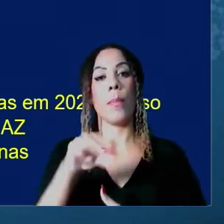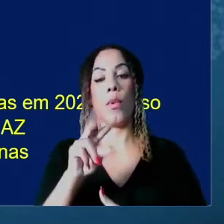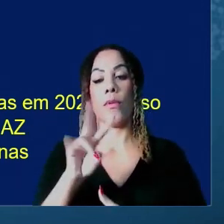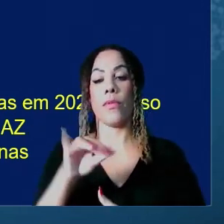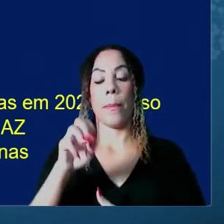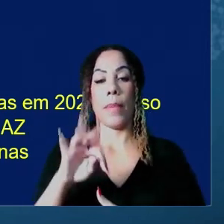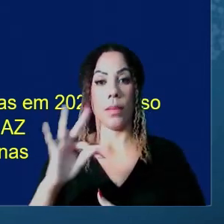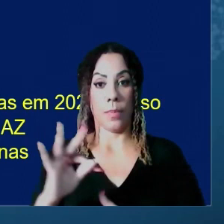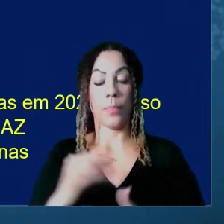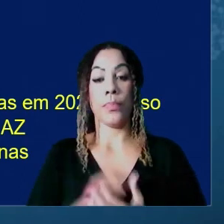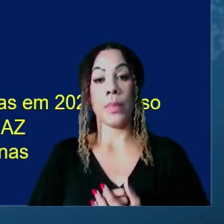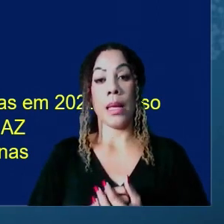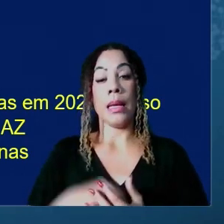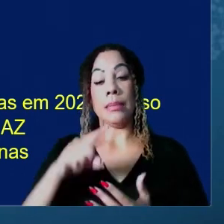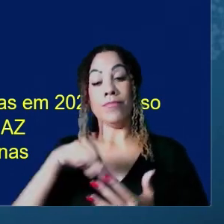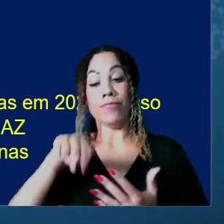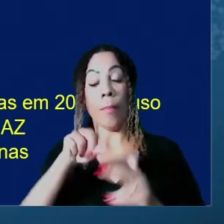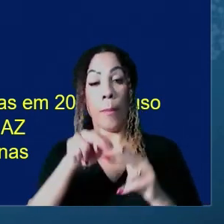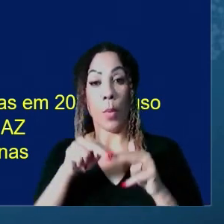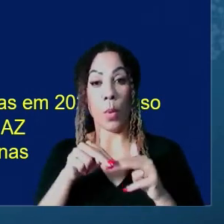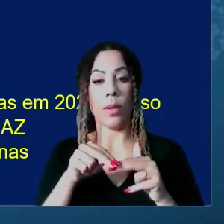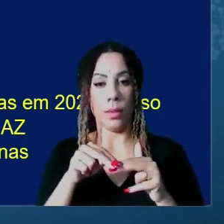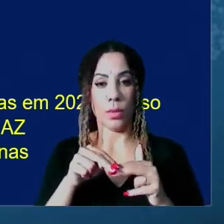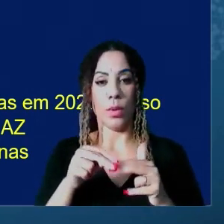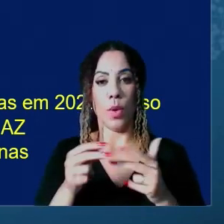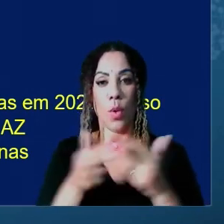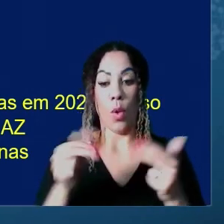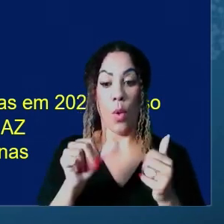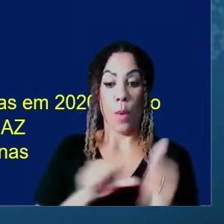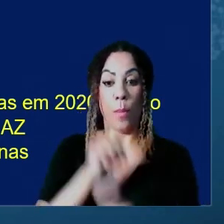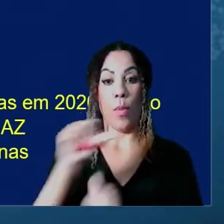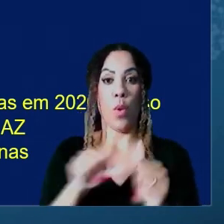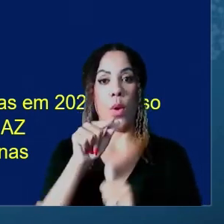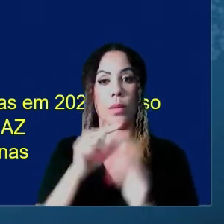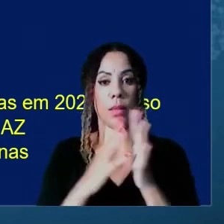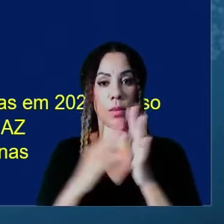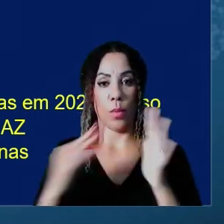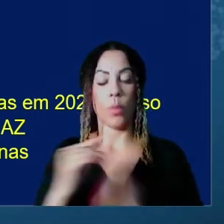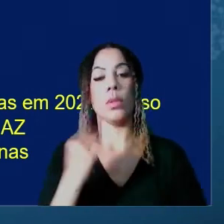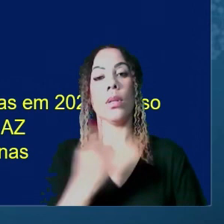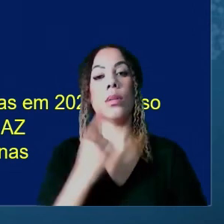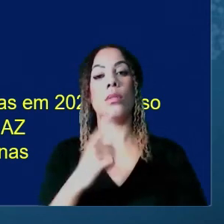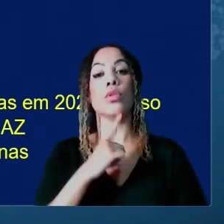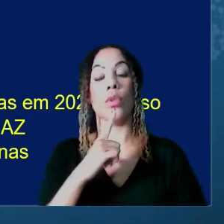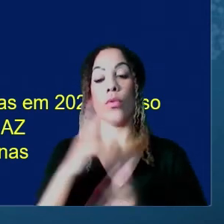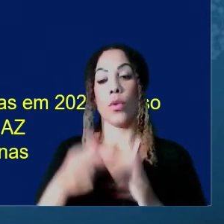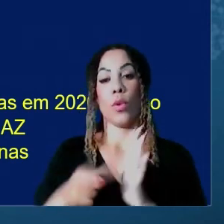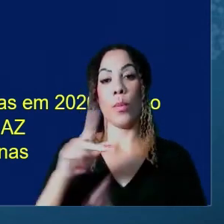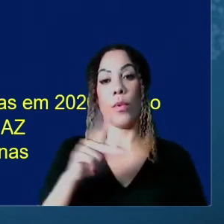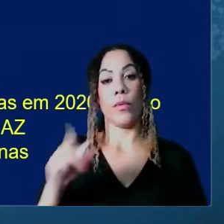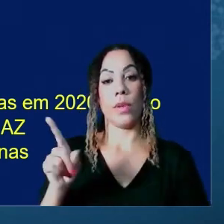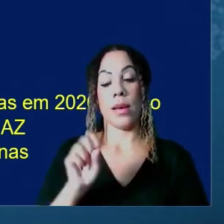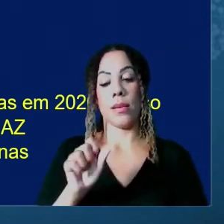Dentre esses principais aspectos que mudaram esse paradigma, nós tivemos, como a professora Sarah Gilbert falou,